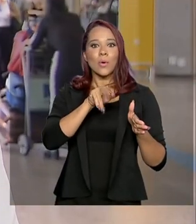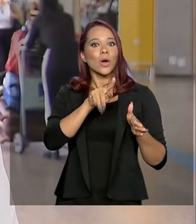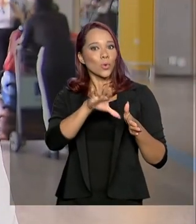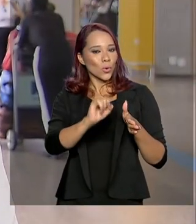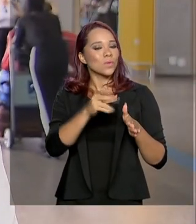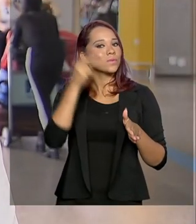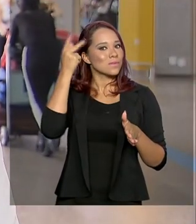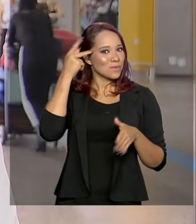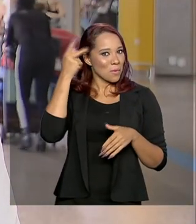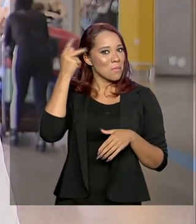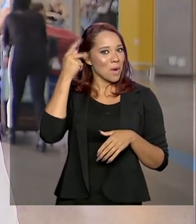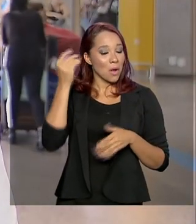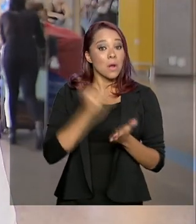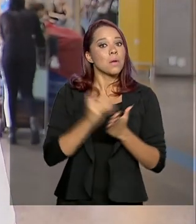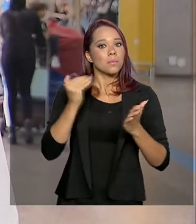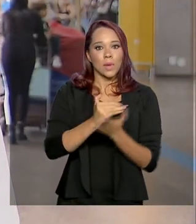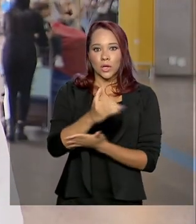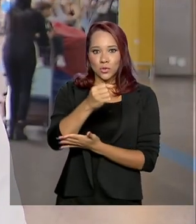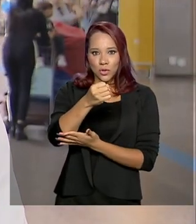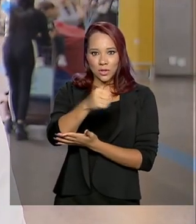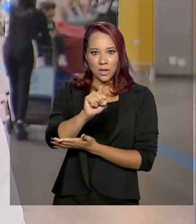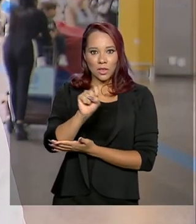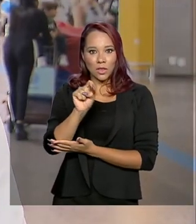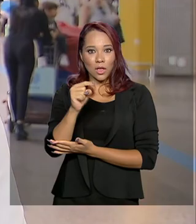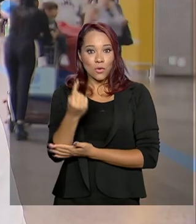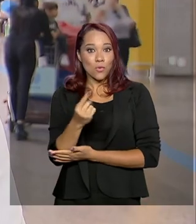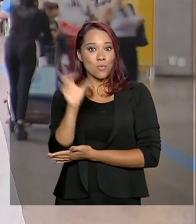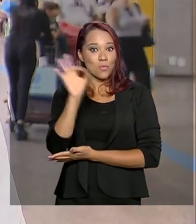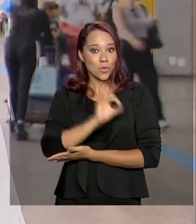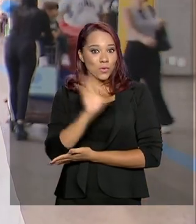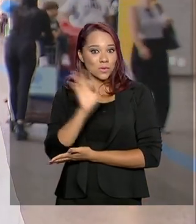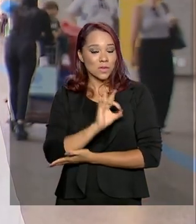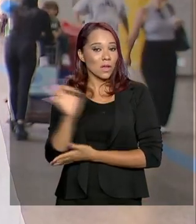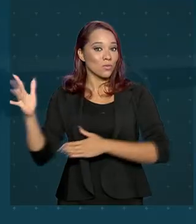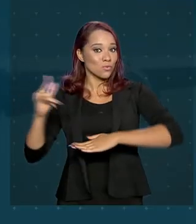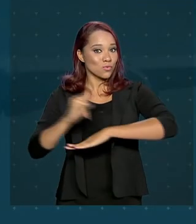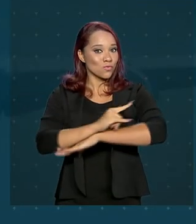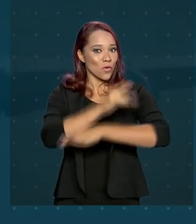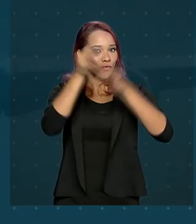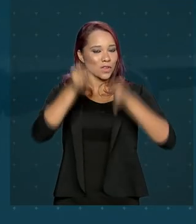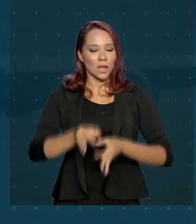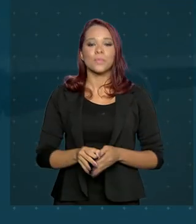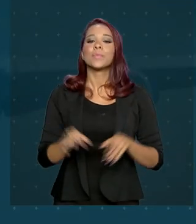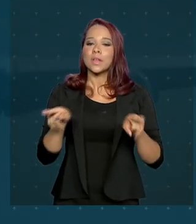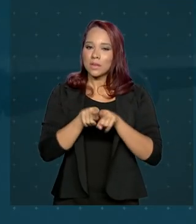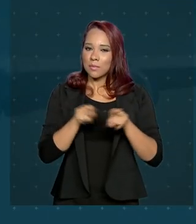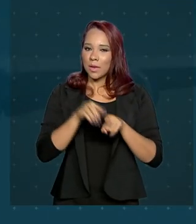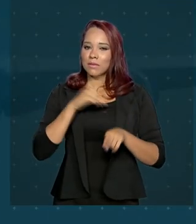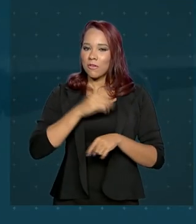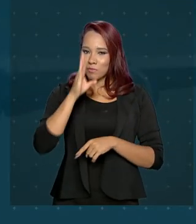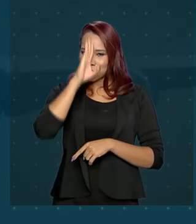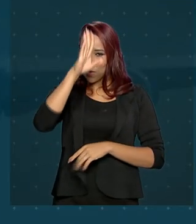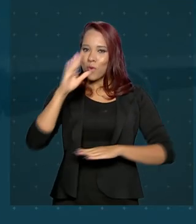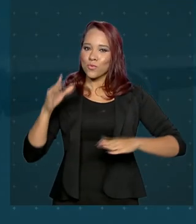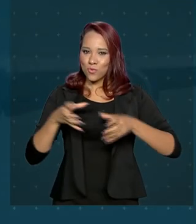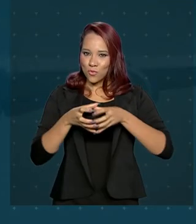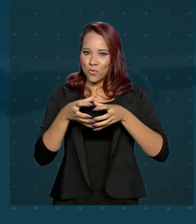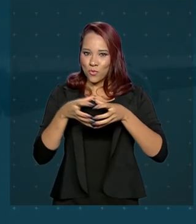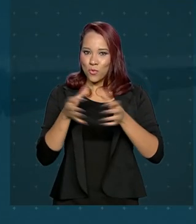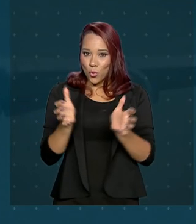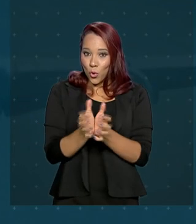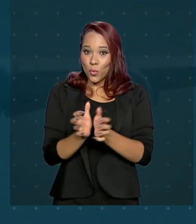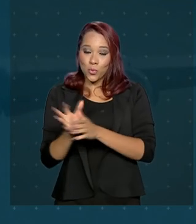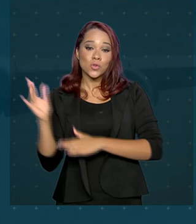aqui na Grande São Paulo, com mais de 81% dos voos no horário. Também tiveram destaque no grupo de aeroportos, com